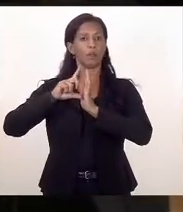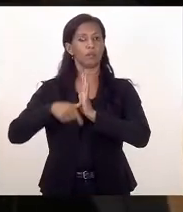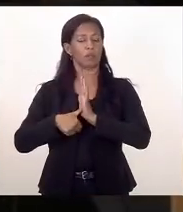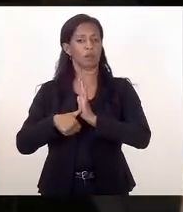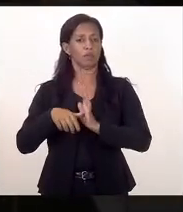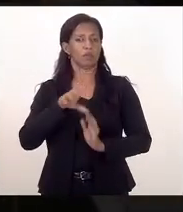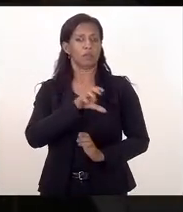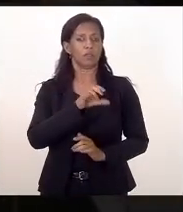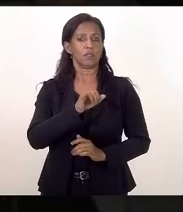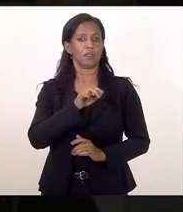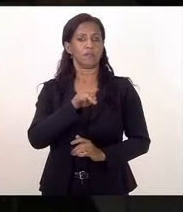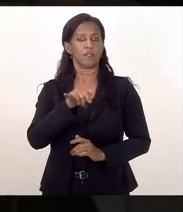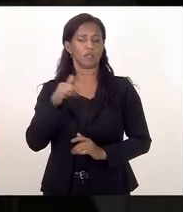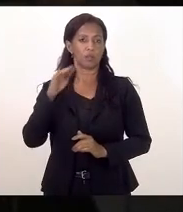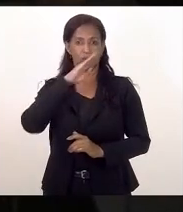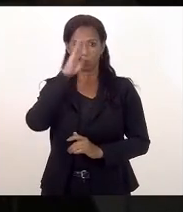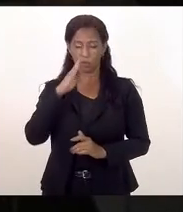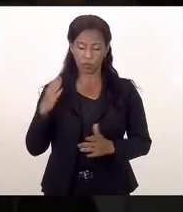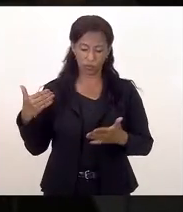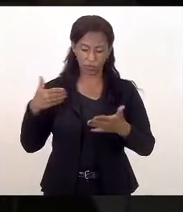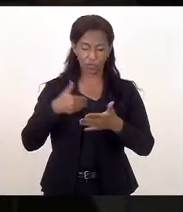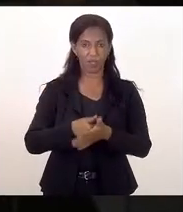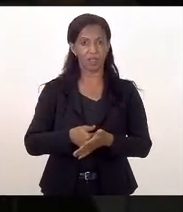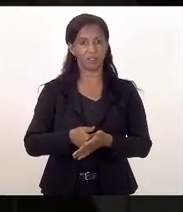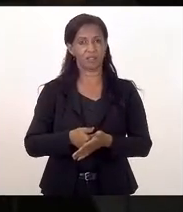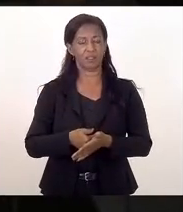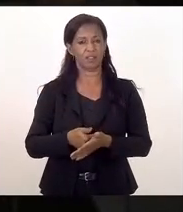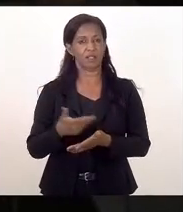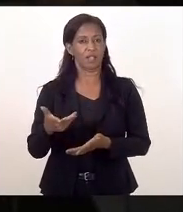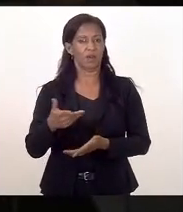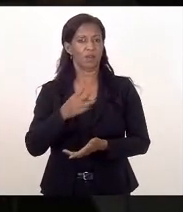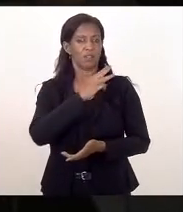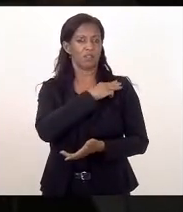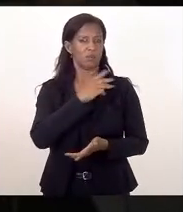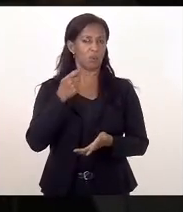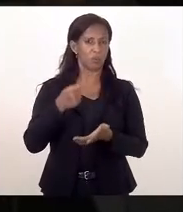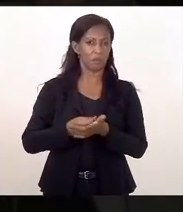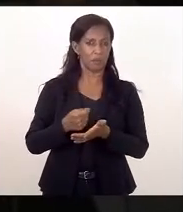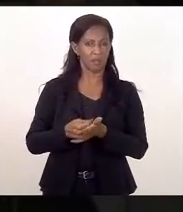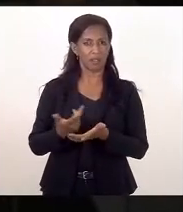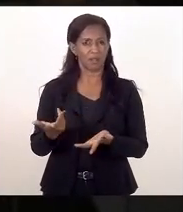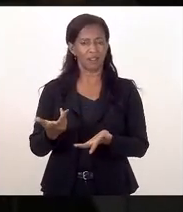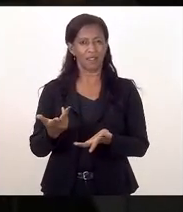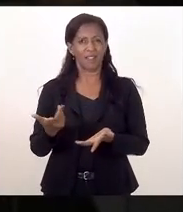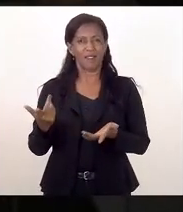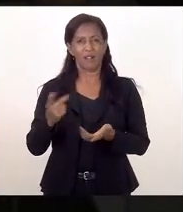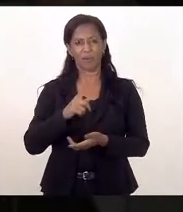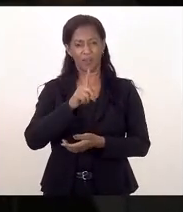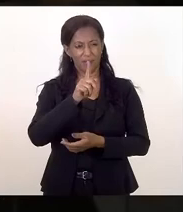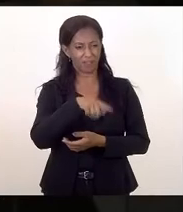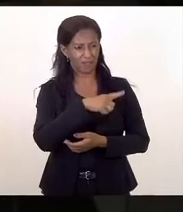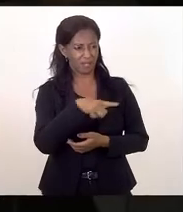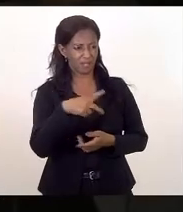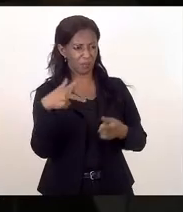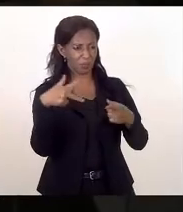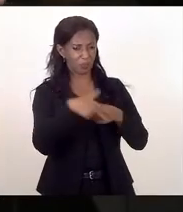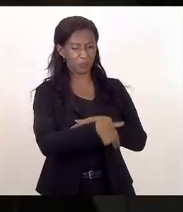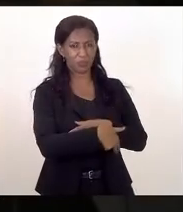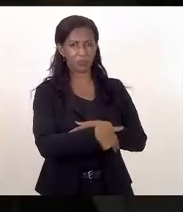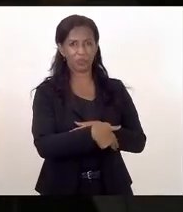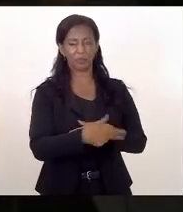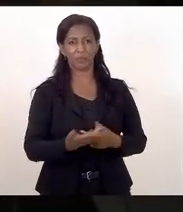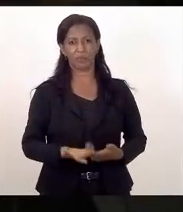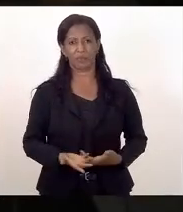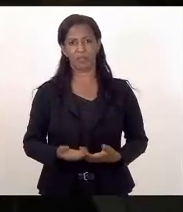civilizatório para que o Brasil chegasse, tornasse o ensino médio obrigatório, agora a gente vai cortar as adas do ensino médio, vai interromper